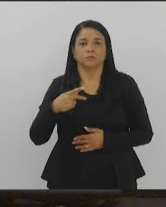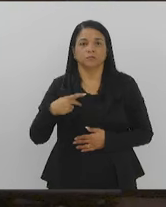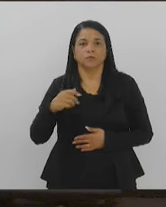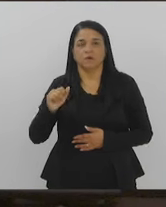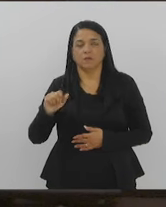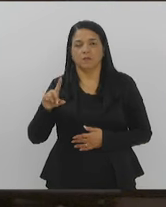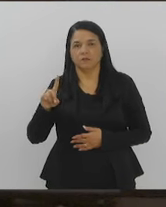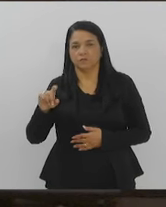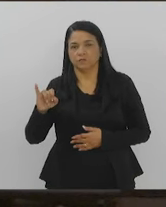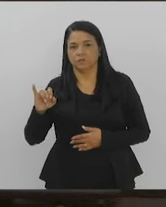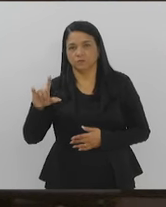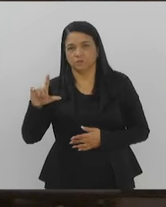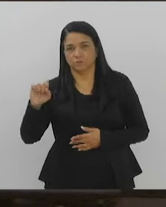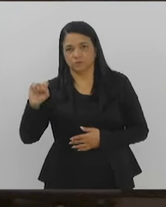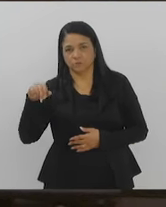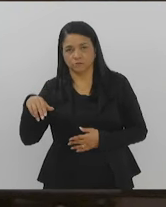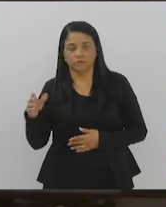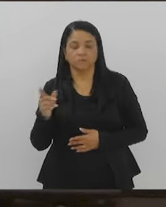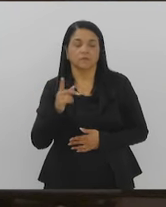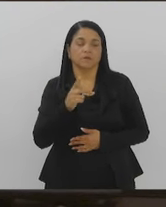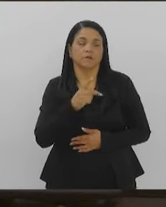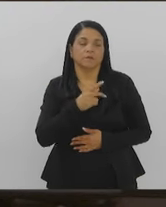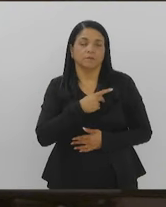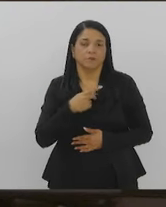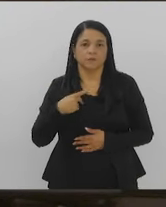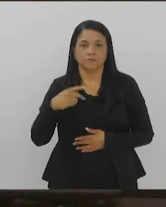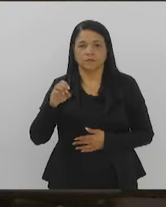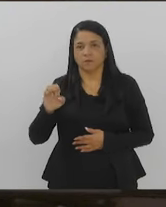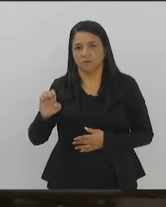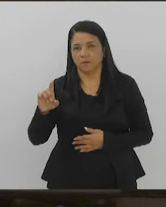Registrar a presença do pastor Edson dos Santos,